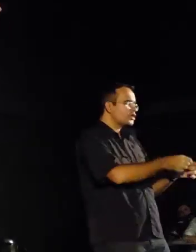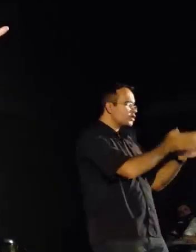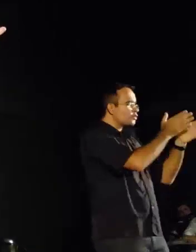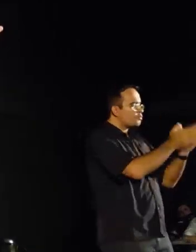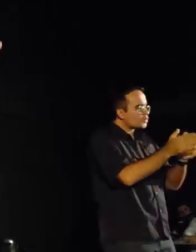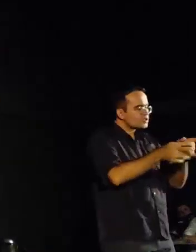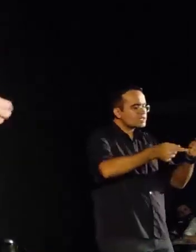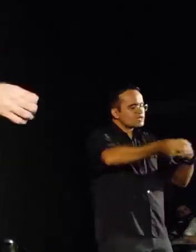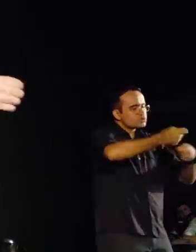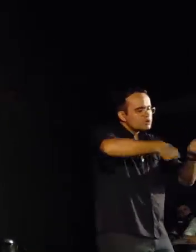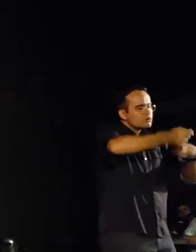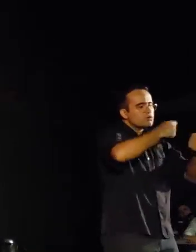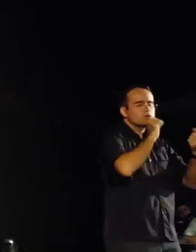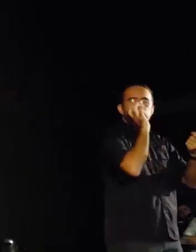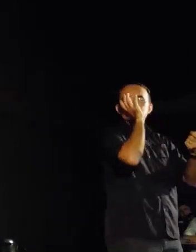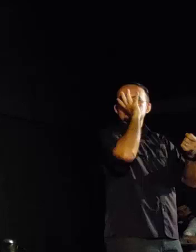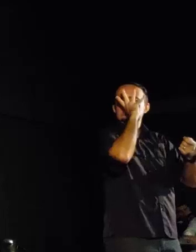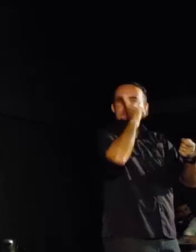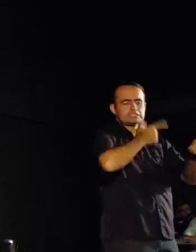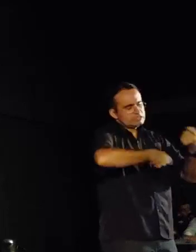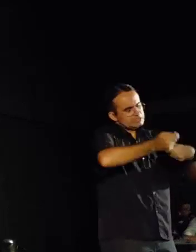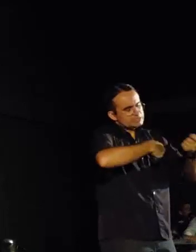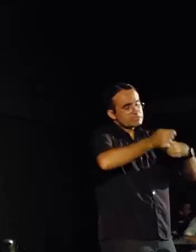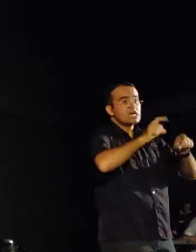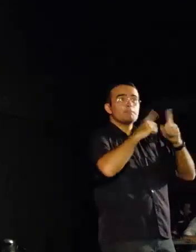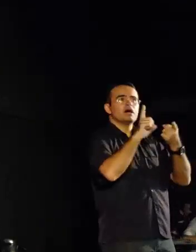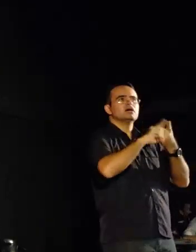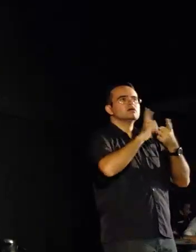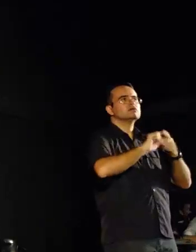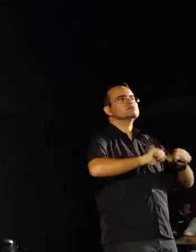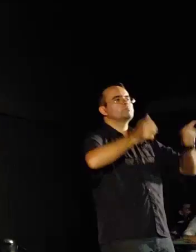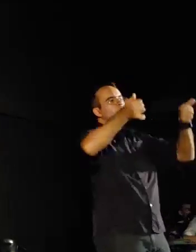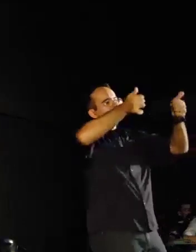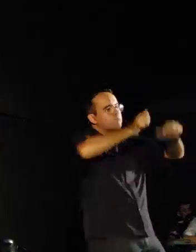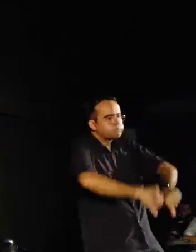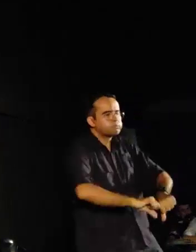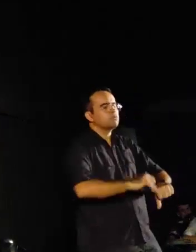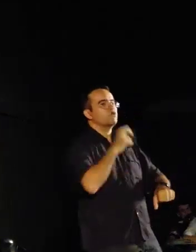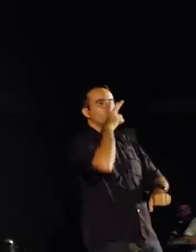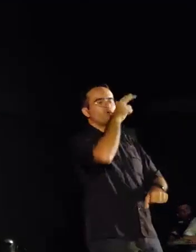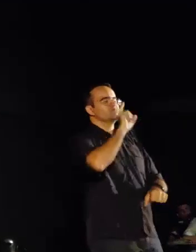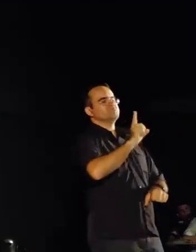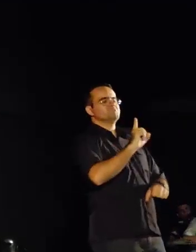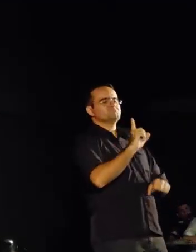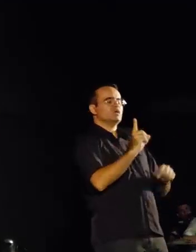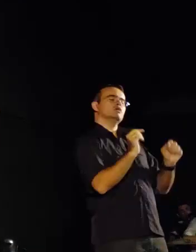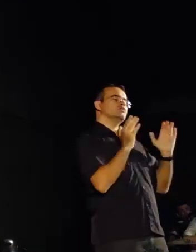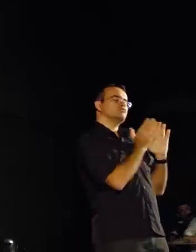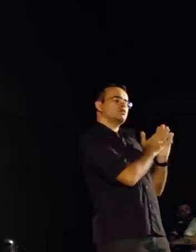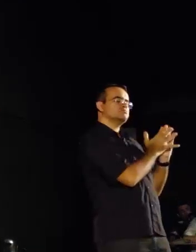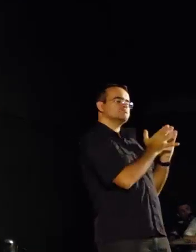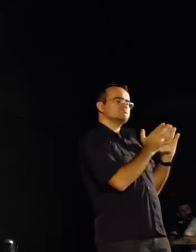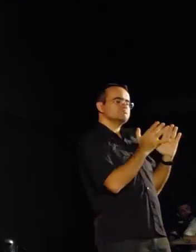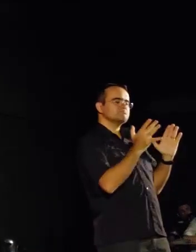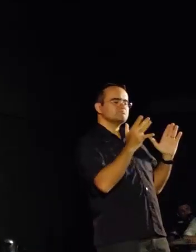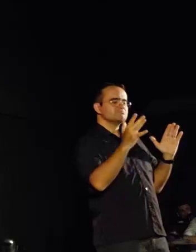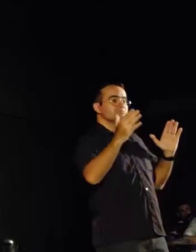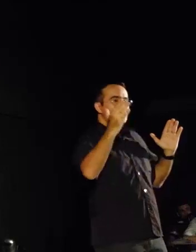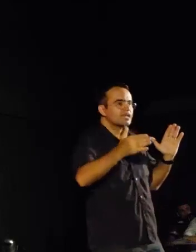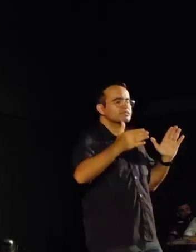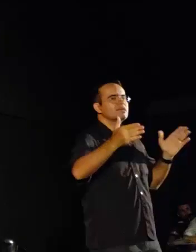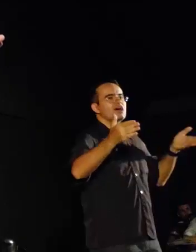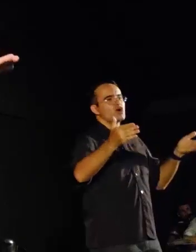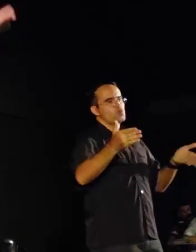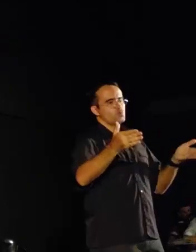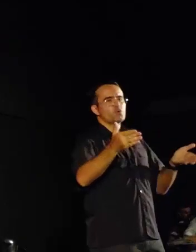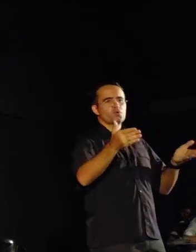eram infinitos, mas também não dava para você fazer grandes regressões. E isso foi o Brasil, até agora. Então, do